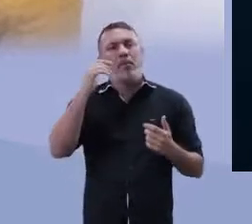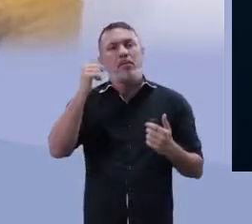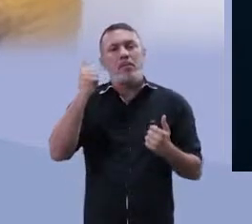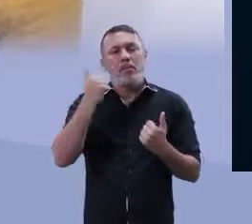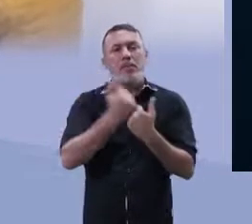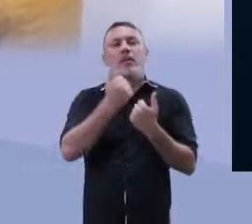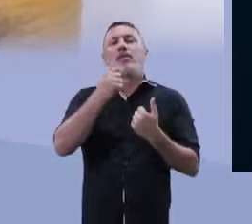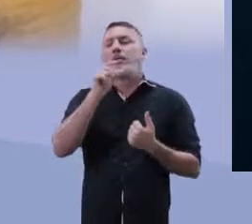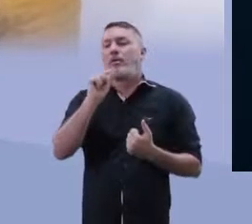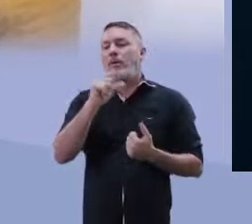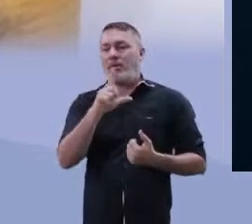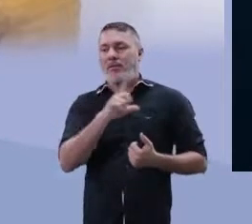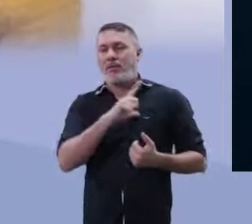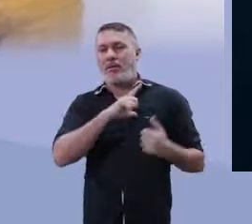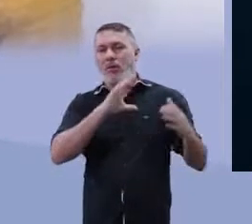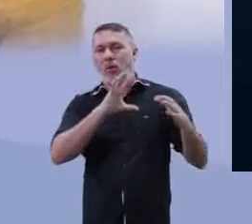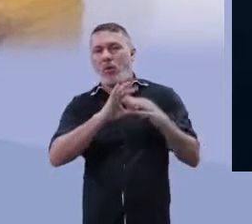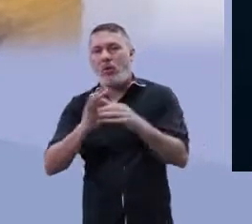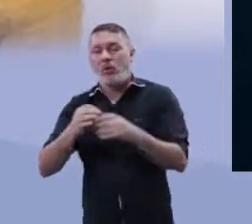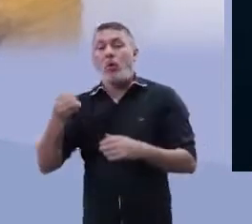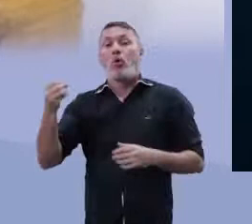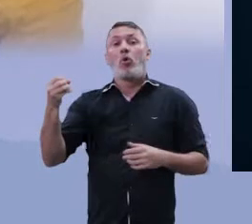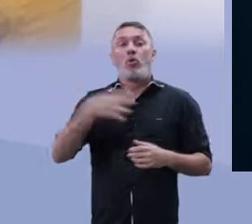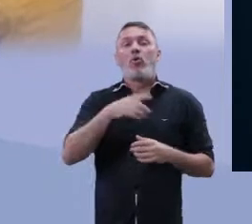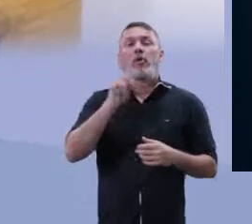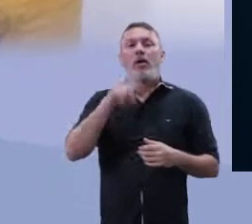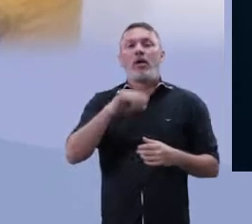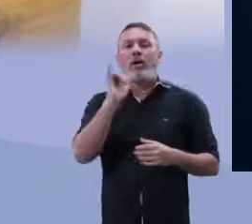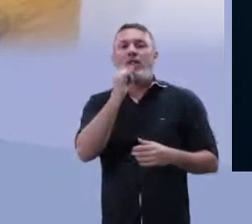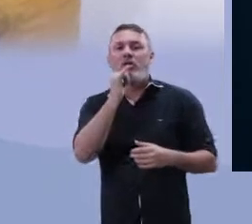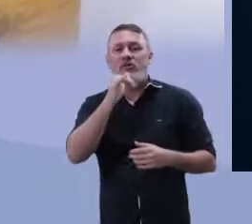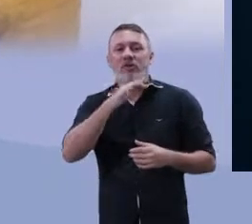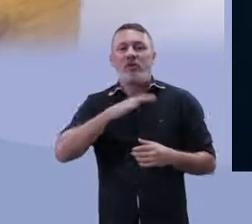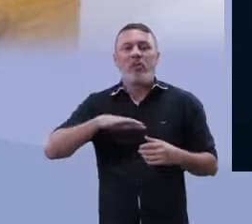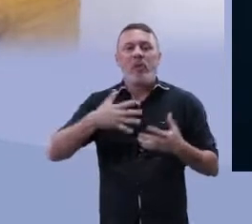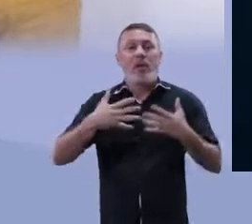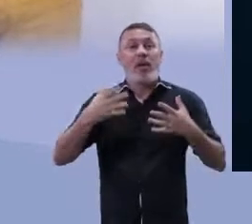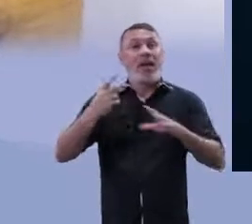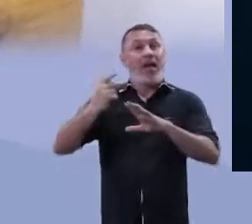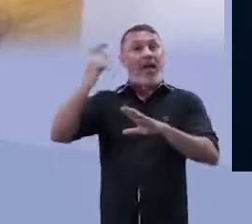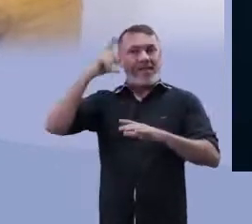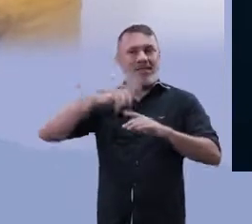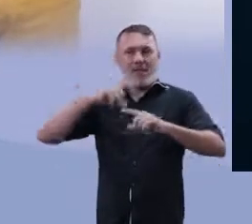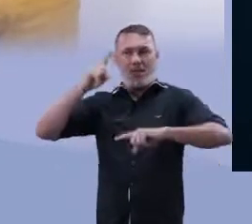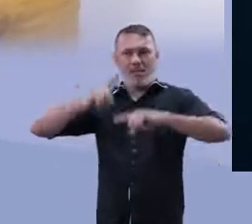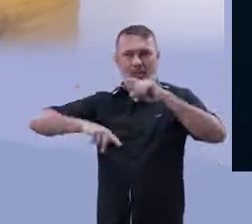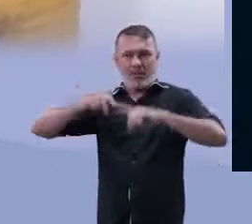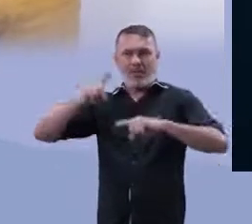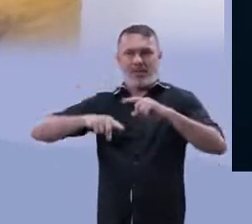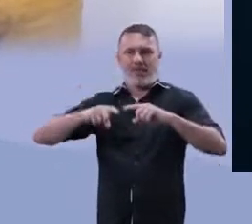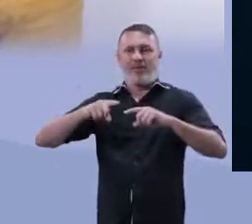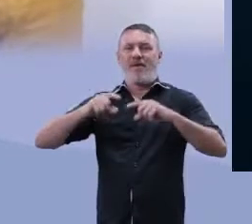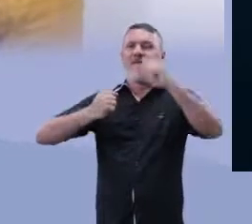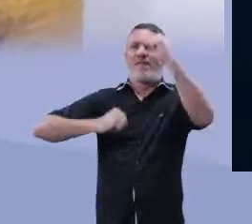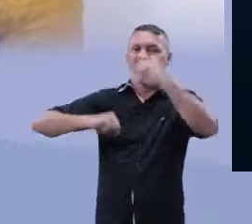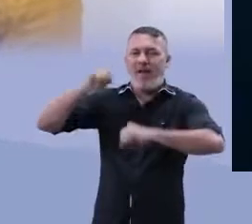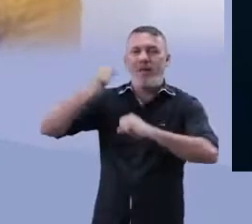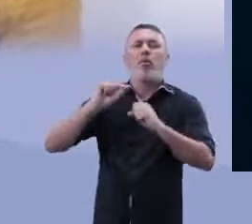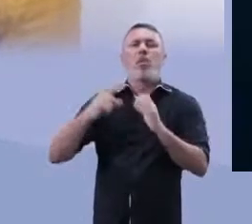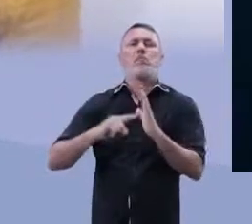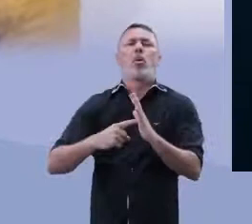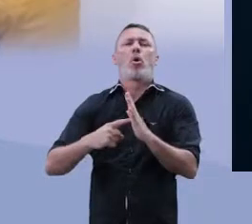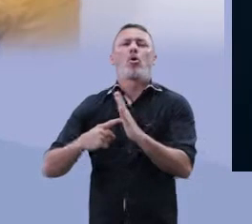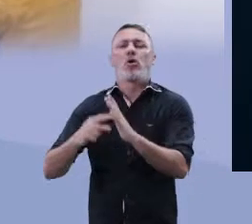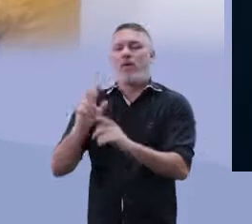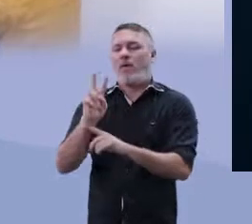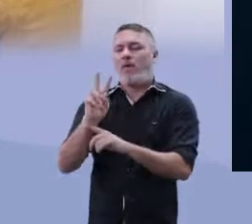principalmente pelo contexto de se ter uma nova fonte energética. E agora, os antigos motores a vapor vão dar